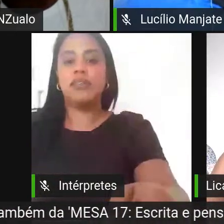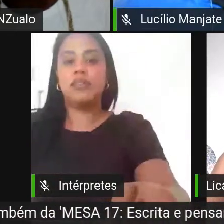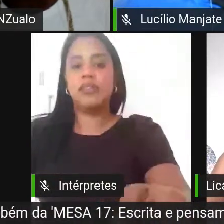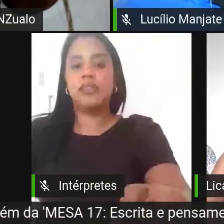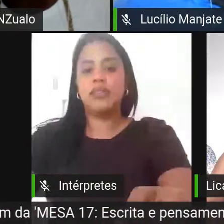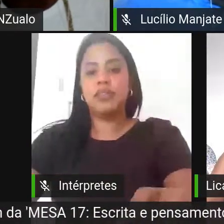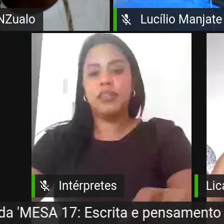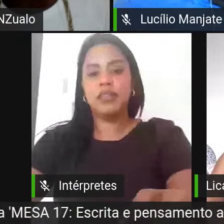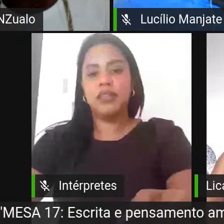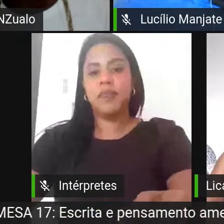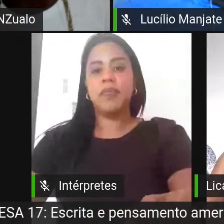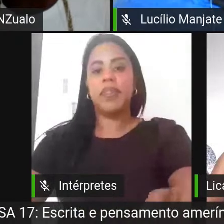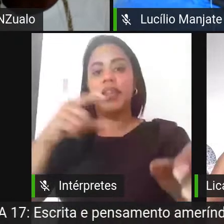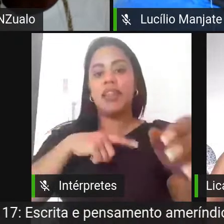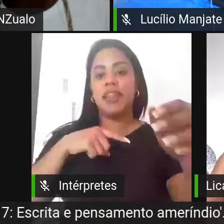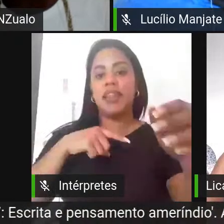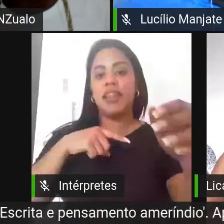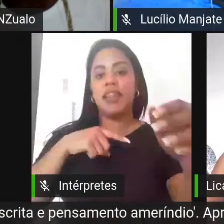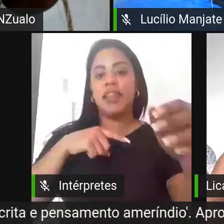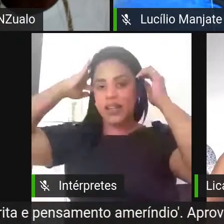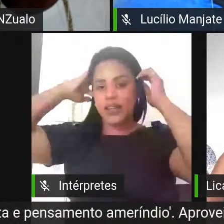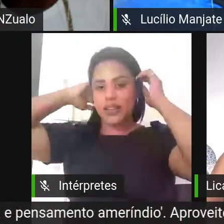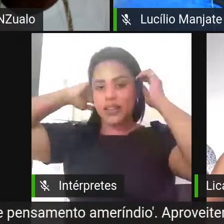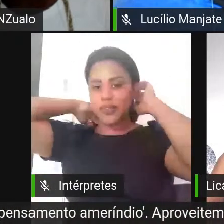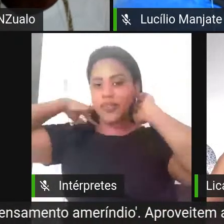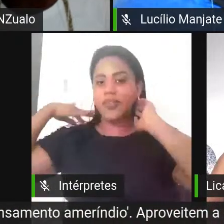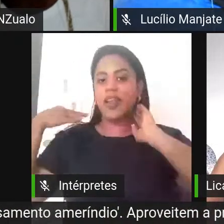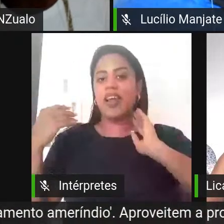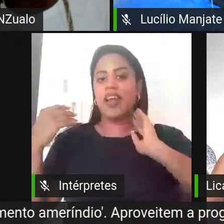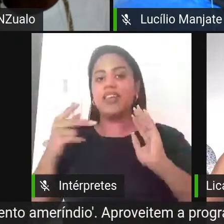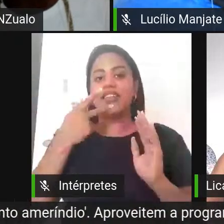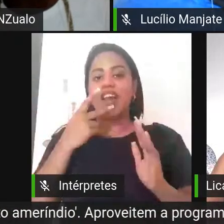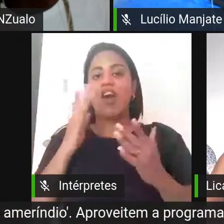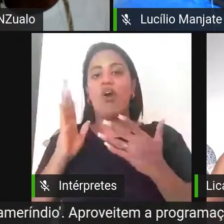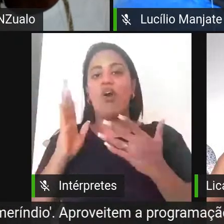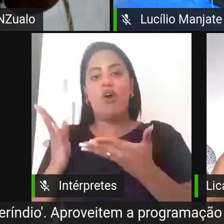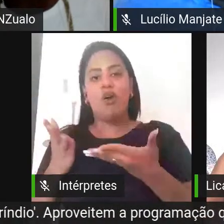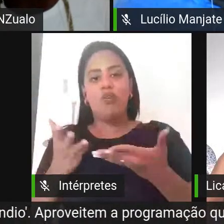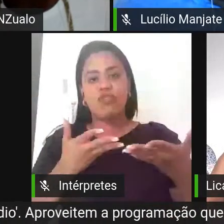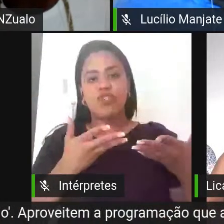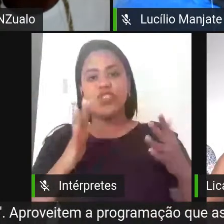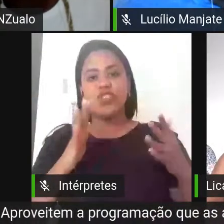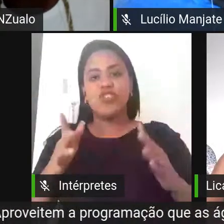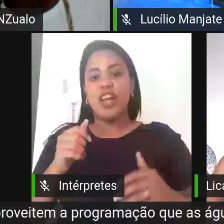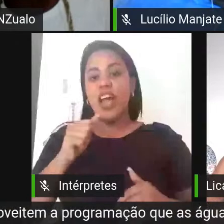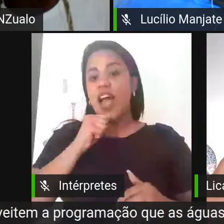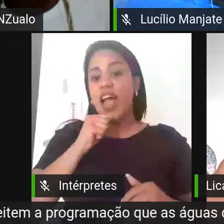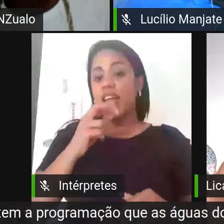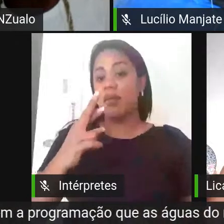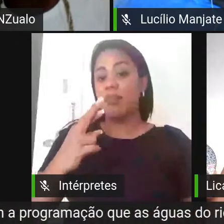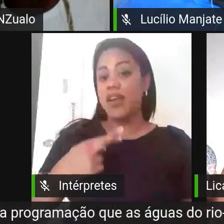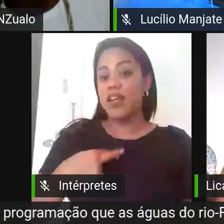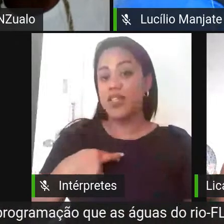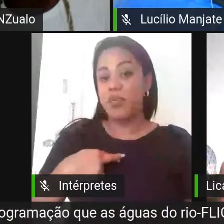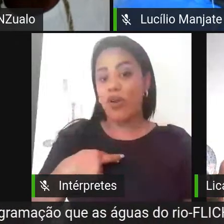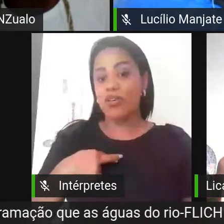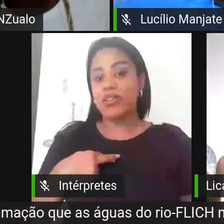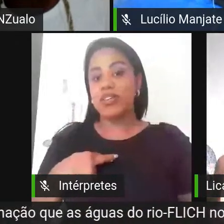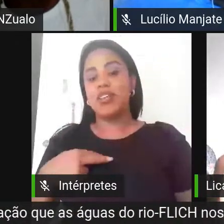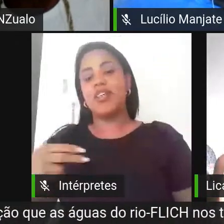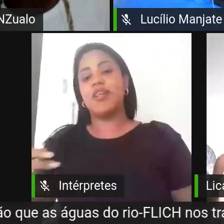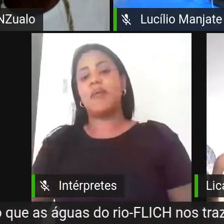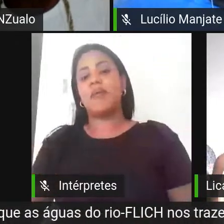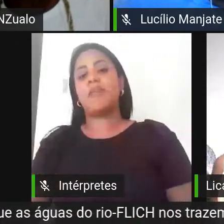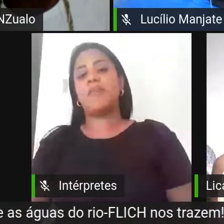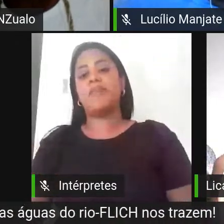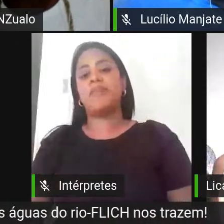ainda não quis, tanto que já fiz um convite uma vez e não. Não quis me responder, mas isso não vamos falar aqui. E sempre que